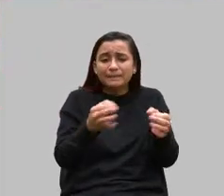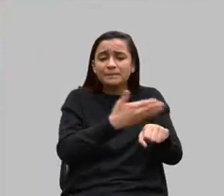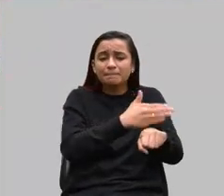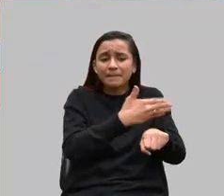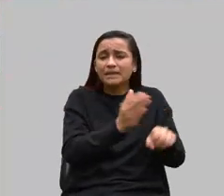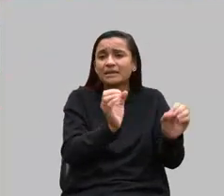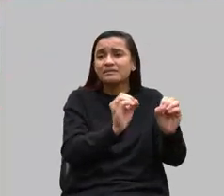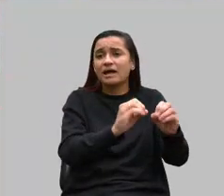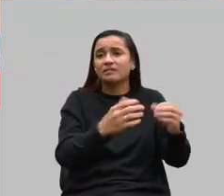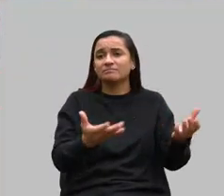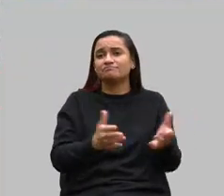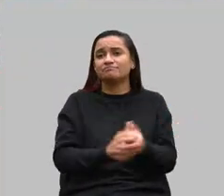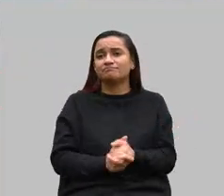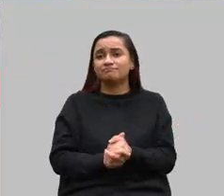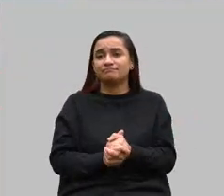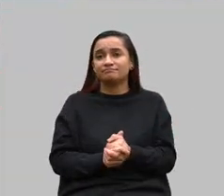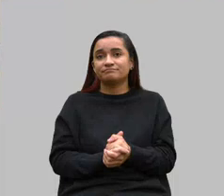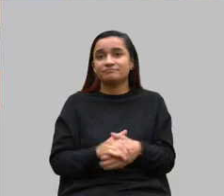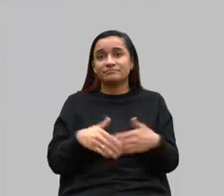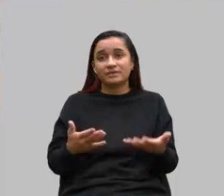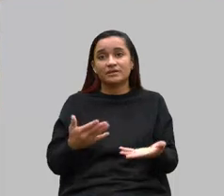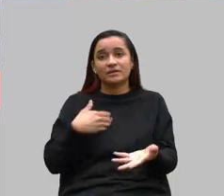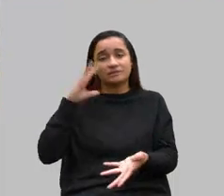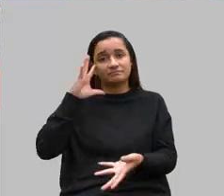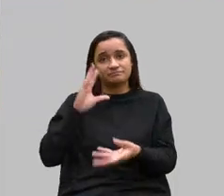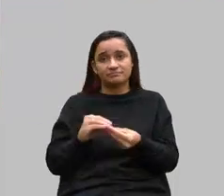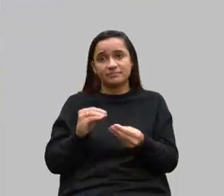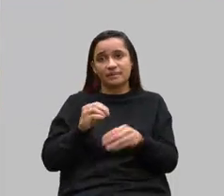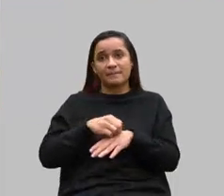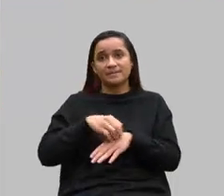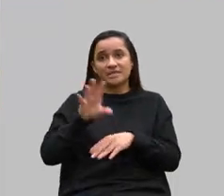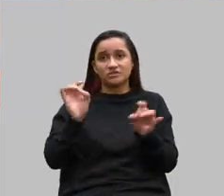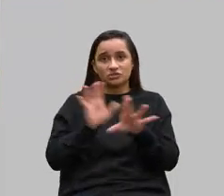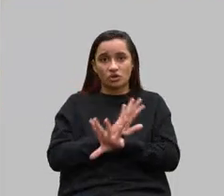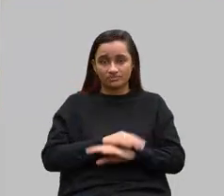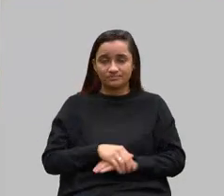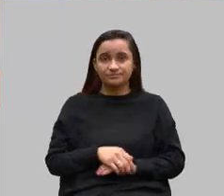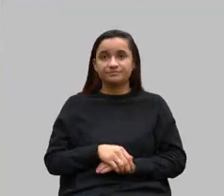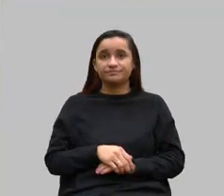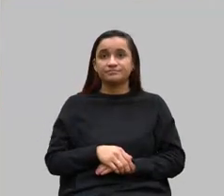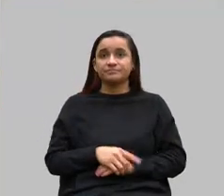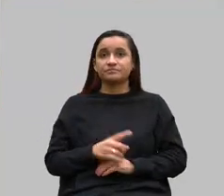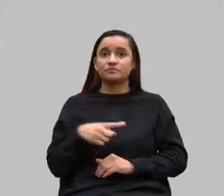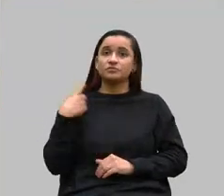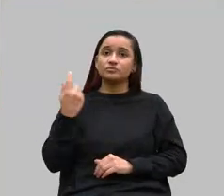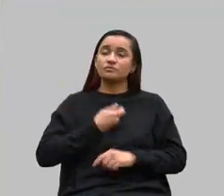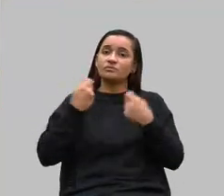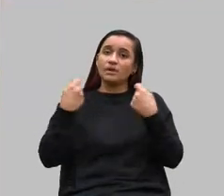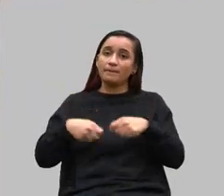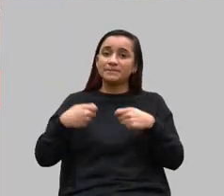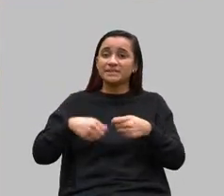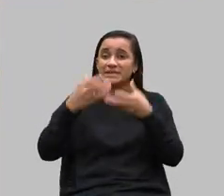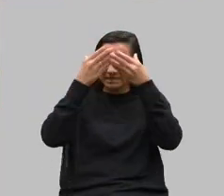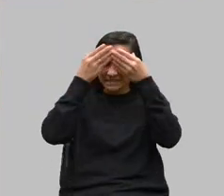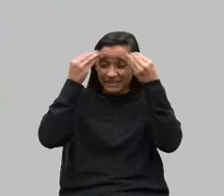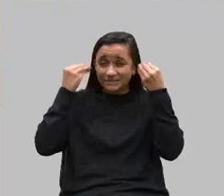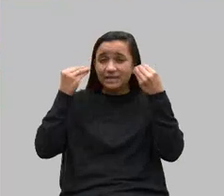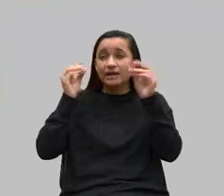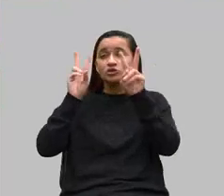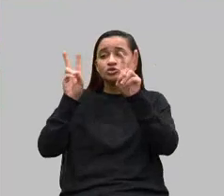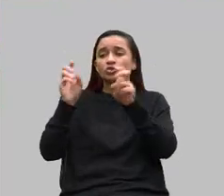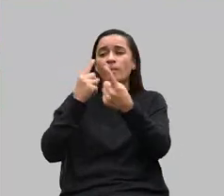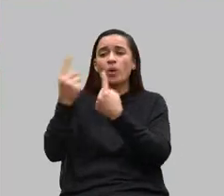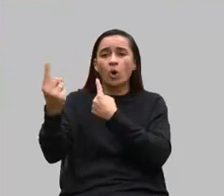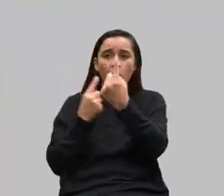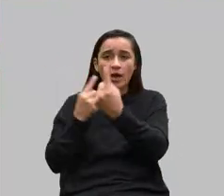executado Então é isso a minha mensagem é essa nós temos que esquecer um pouco esse negócio de corredor e comear